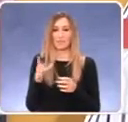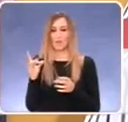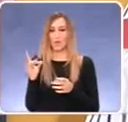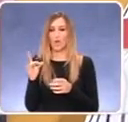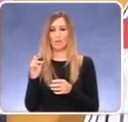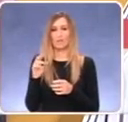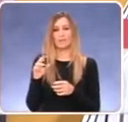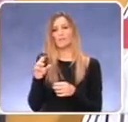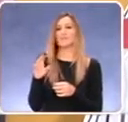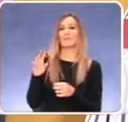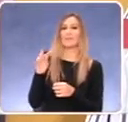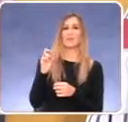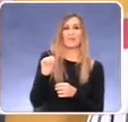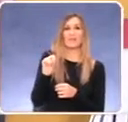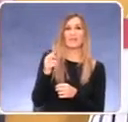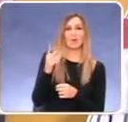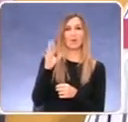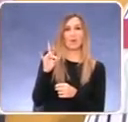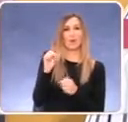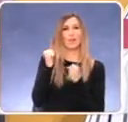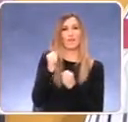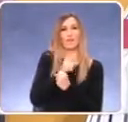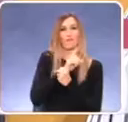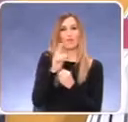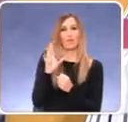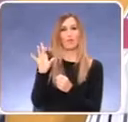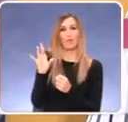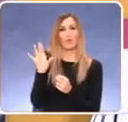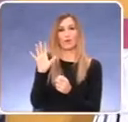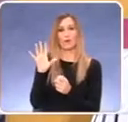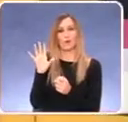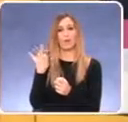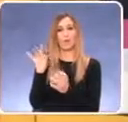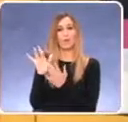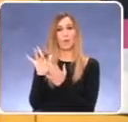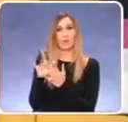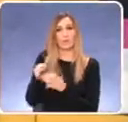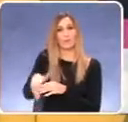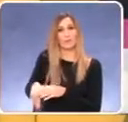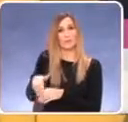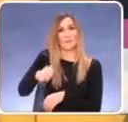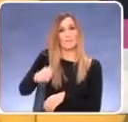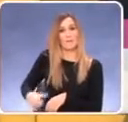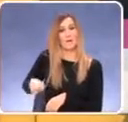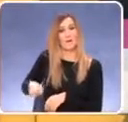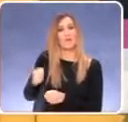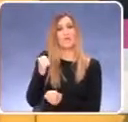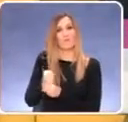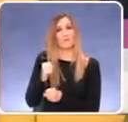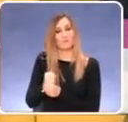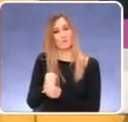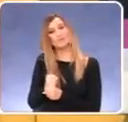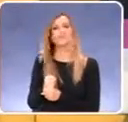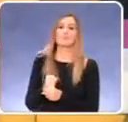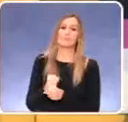mala. Verdade. Cola Super 3? Cola Super 3? Mas isso... Não funciona. Esse tipo